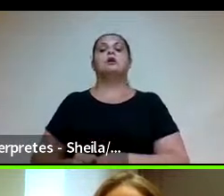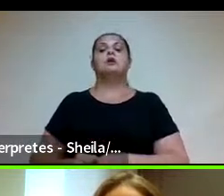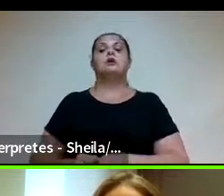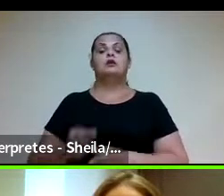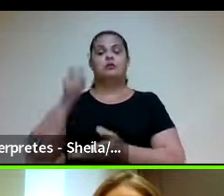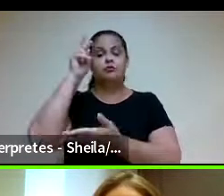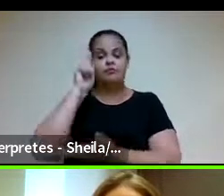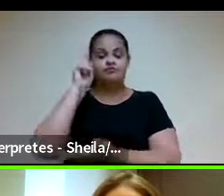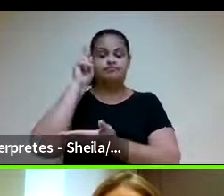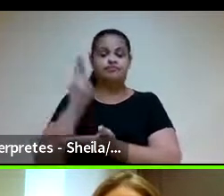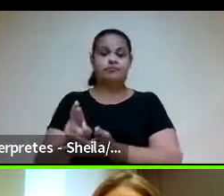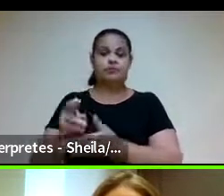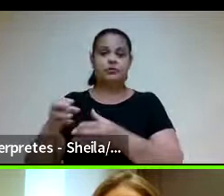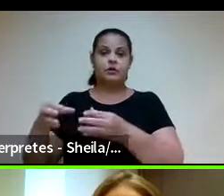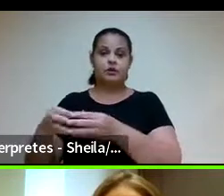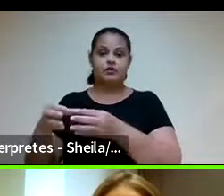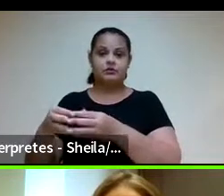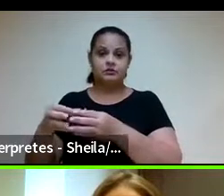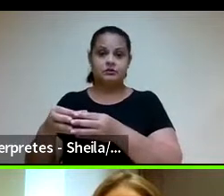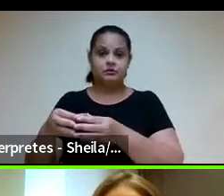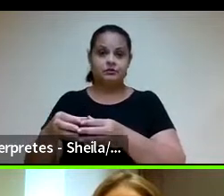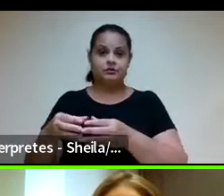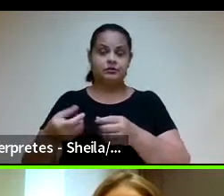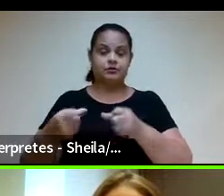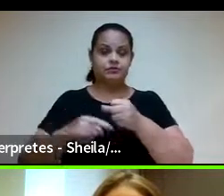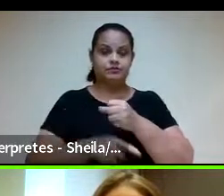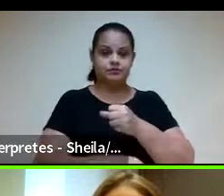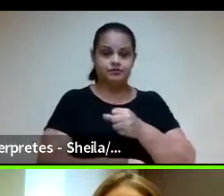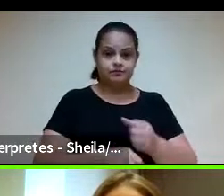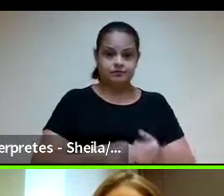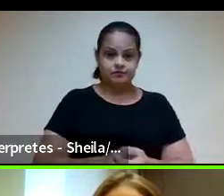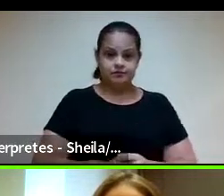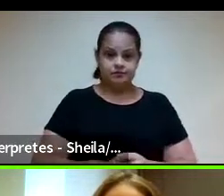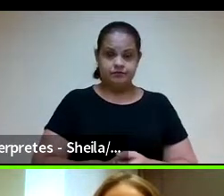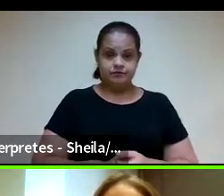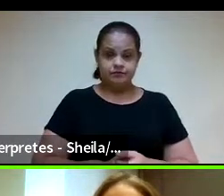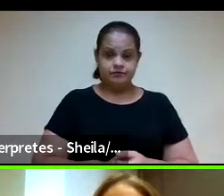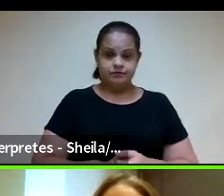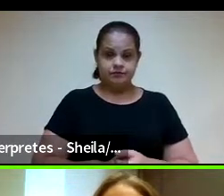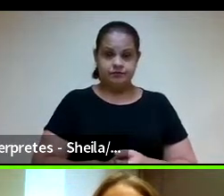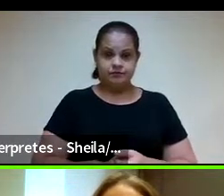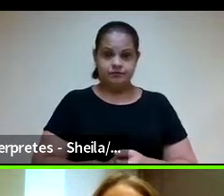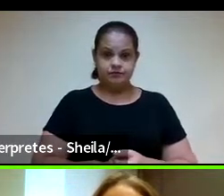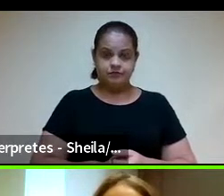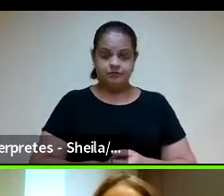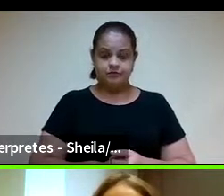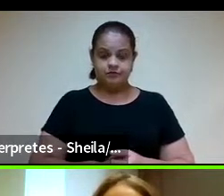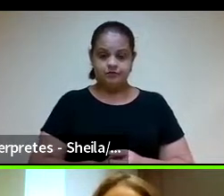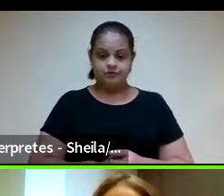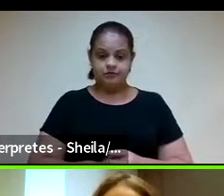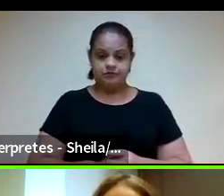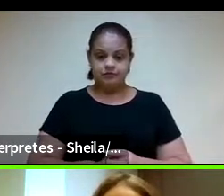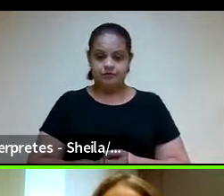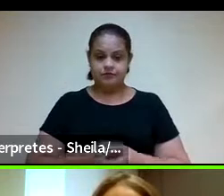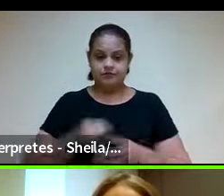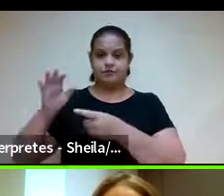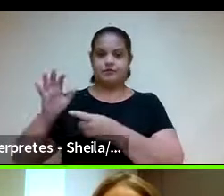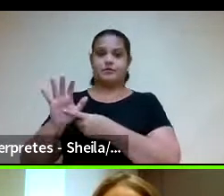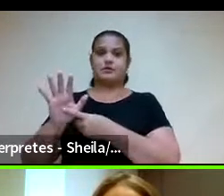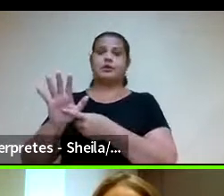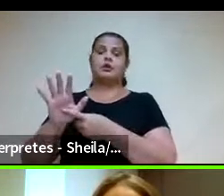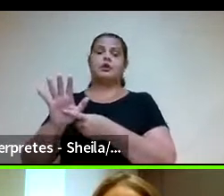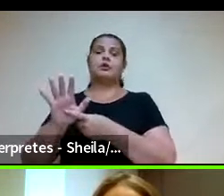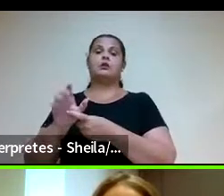fundamentos. Intimada para se manifestar sobre a matéria preliminar suscitada nas contrarrazões, a parte recorrente apresentou manifestação de